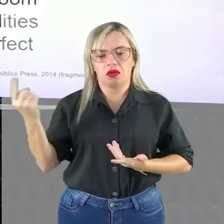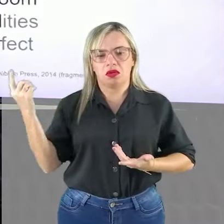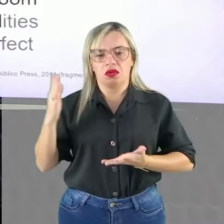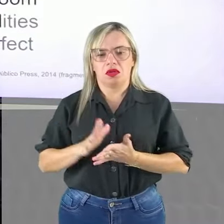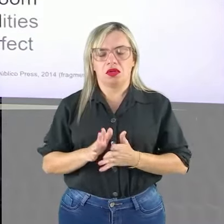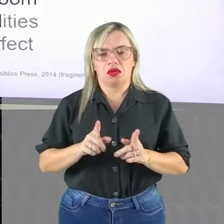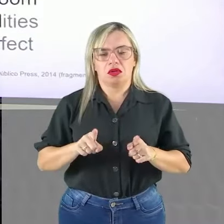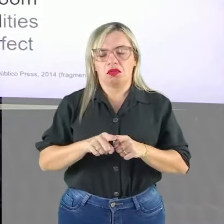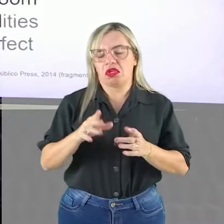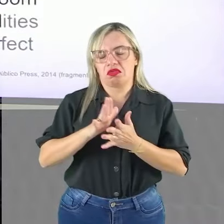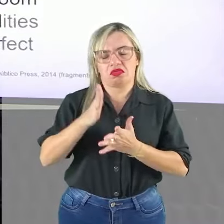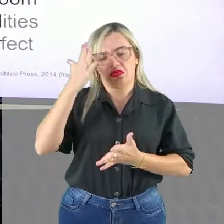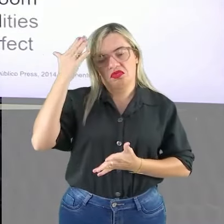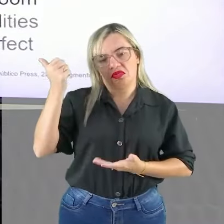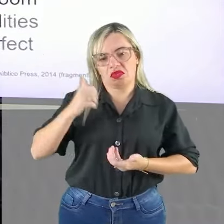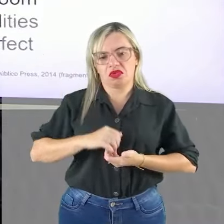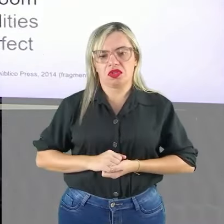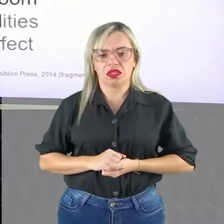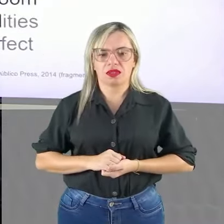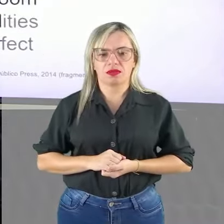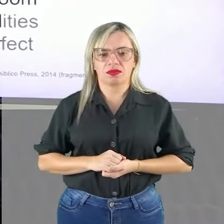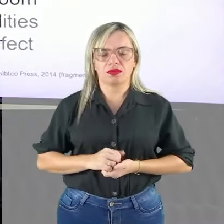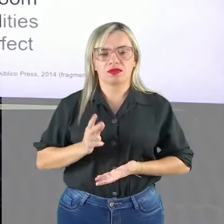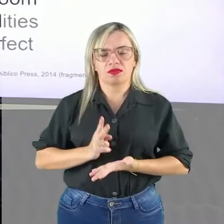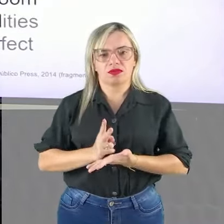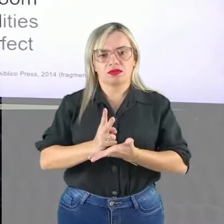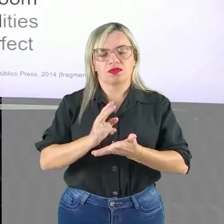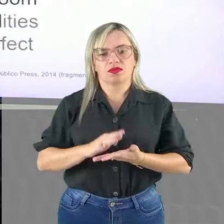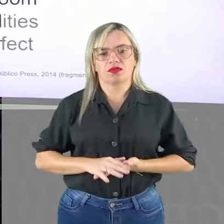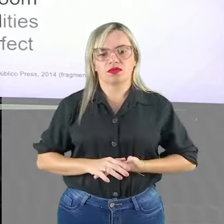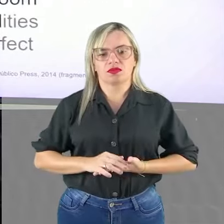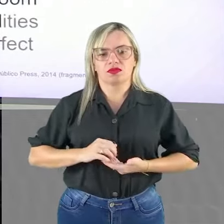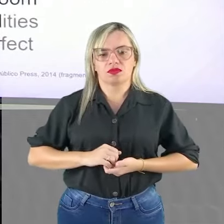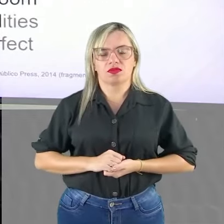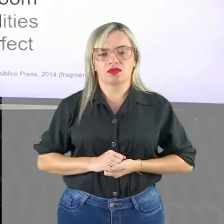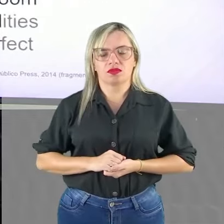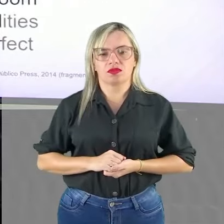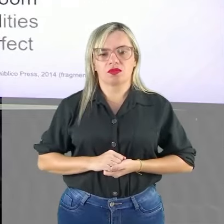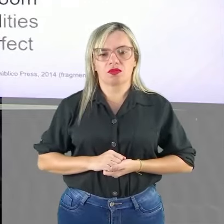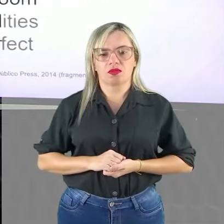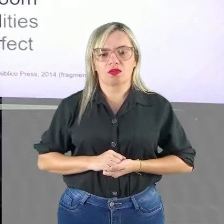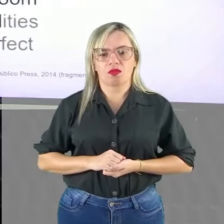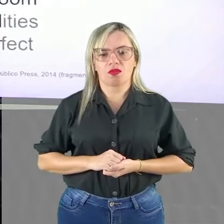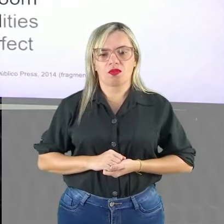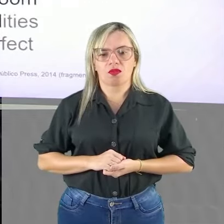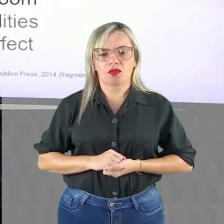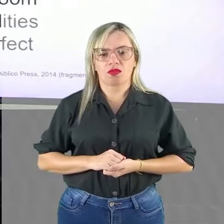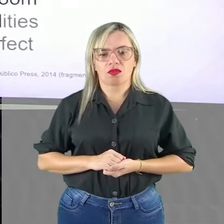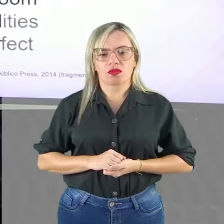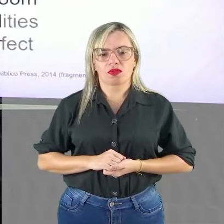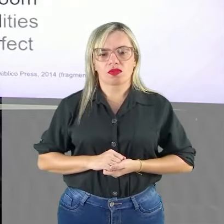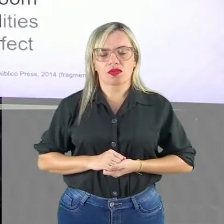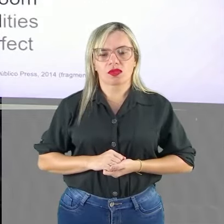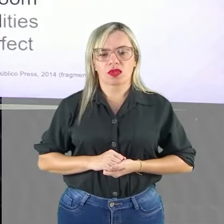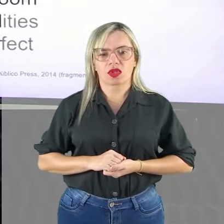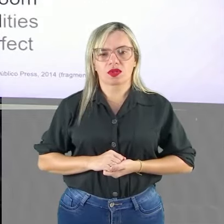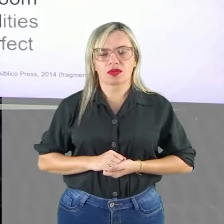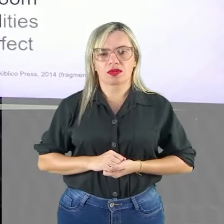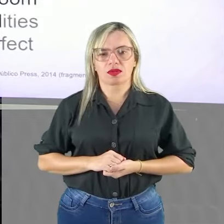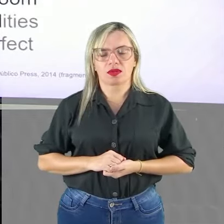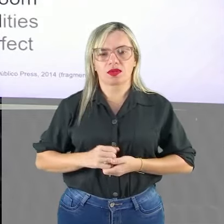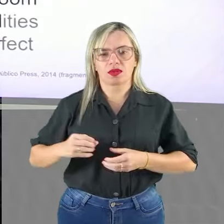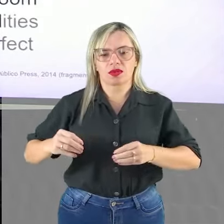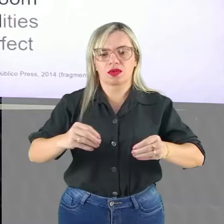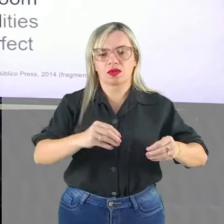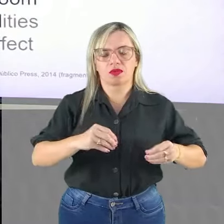o que significa esse Inc colóquio Império spanglish emerges sobre território bilingual então sobre o